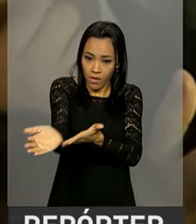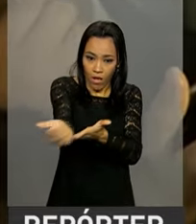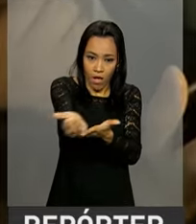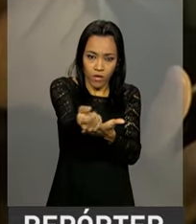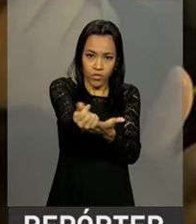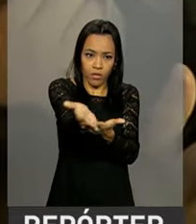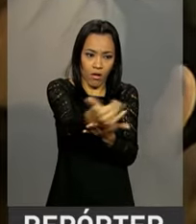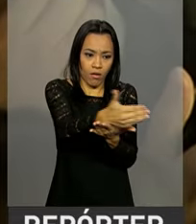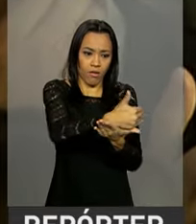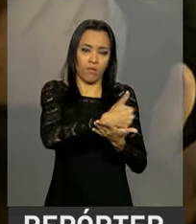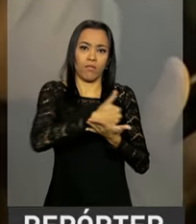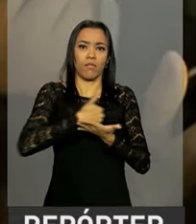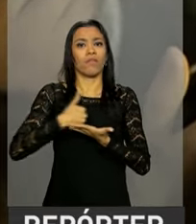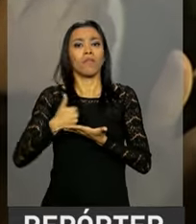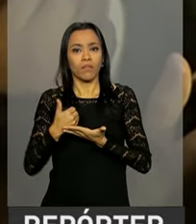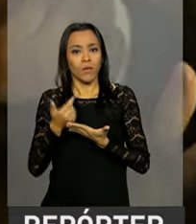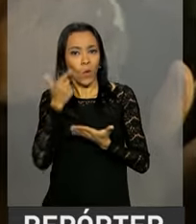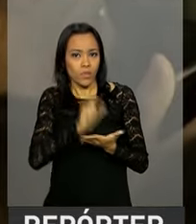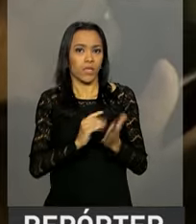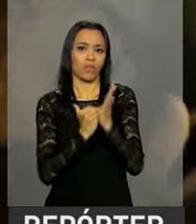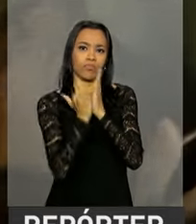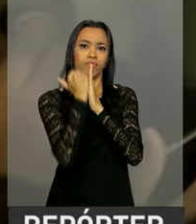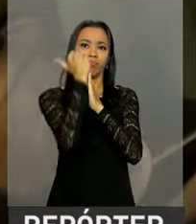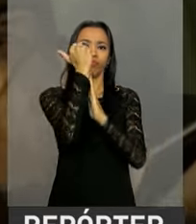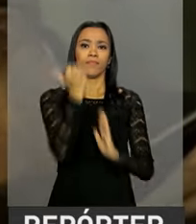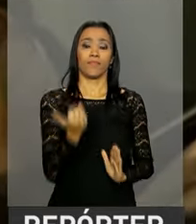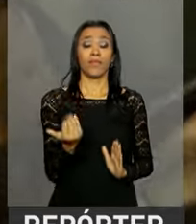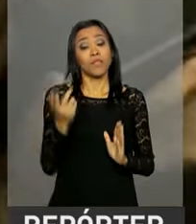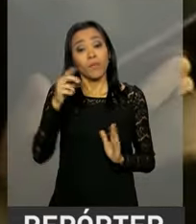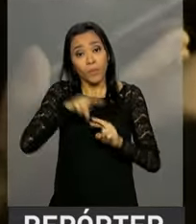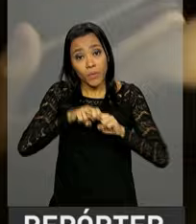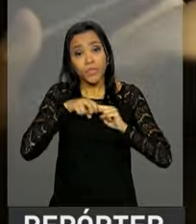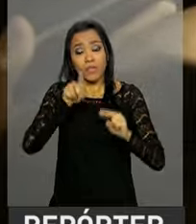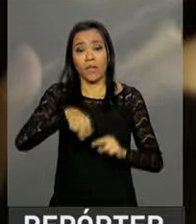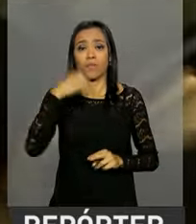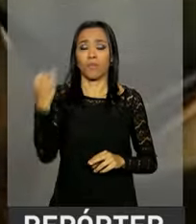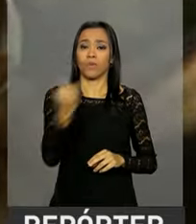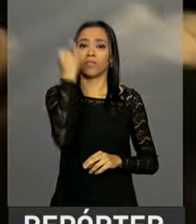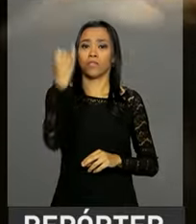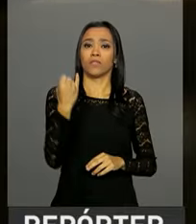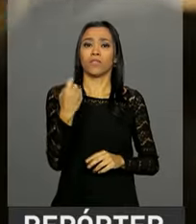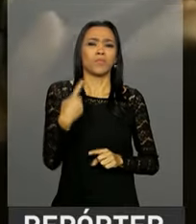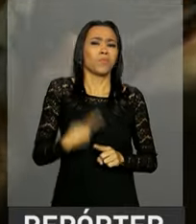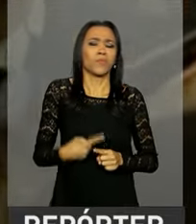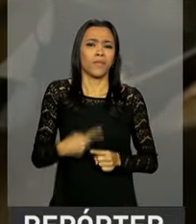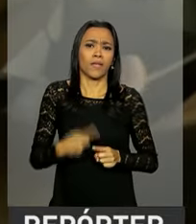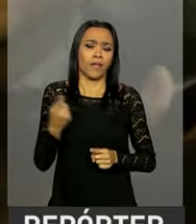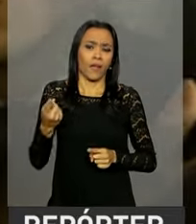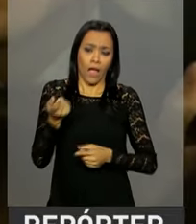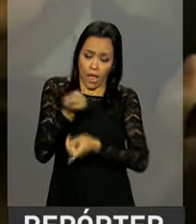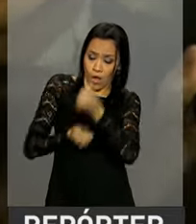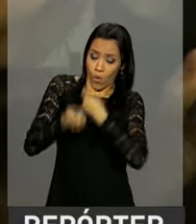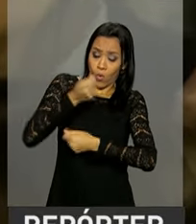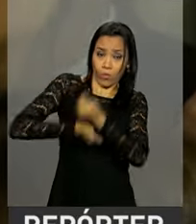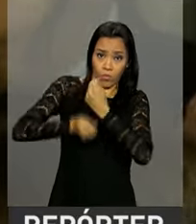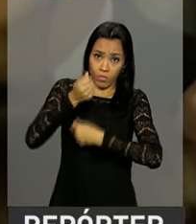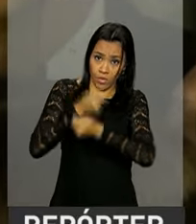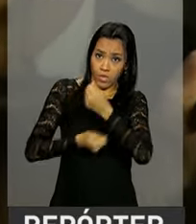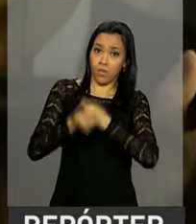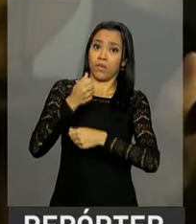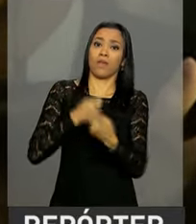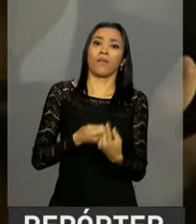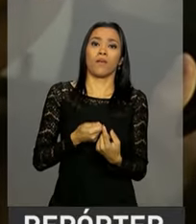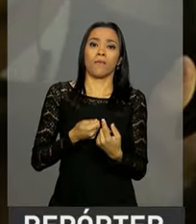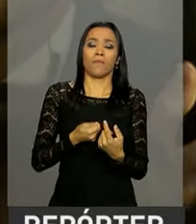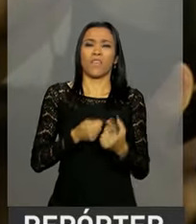vai voltar a crescer, estabilizar e crescer. Portanto, é muito importante isso, por quê? Porque com a economia enfrentando